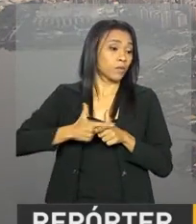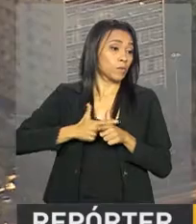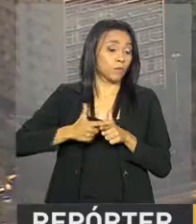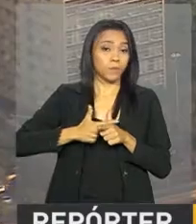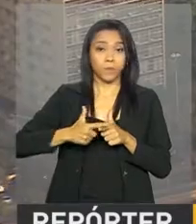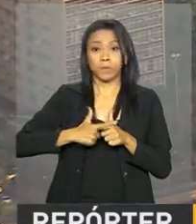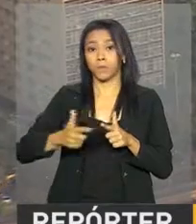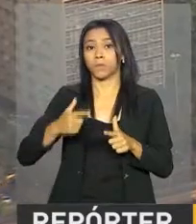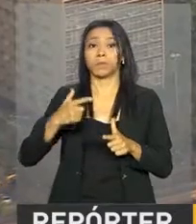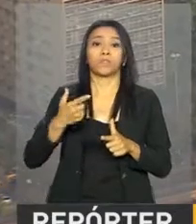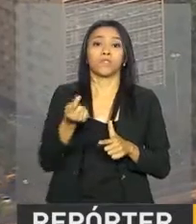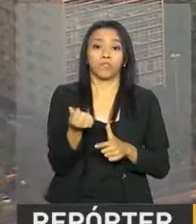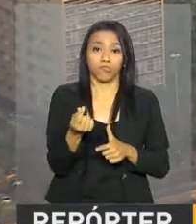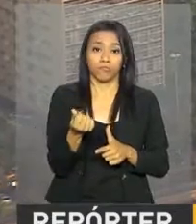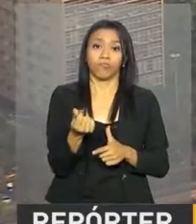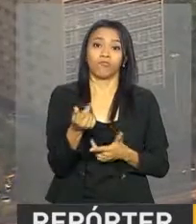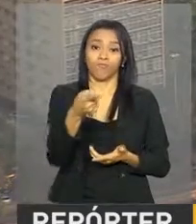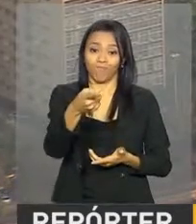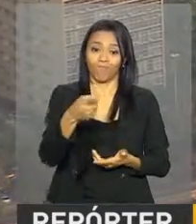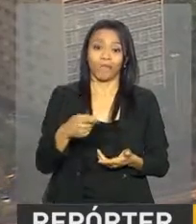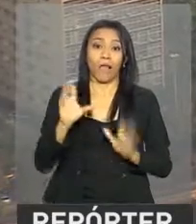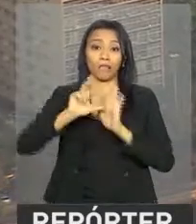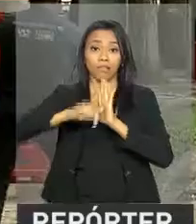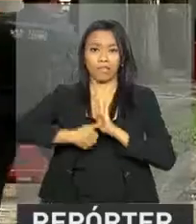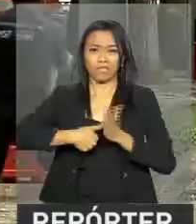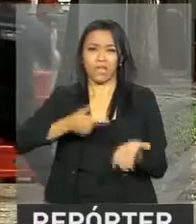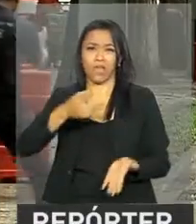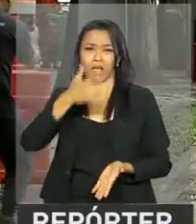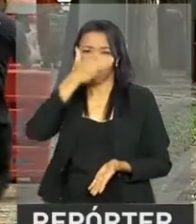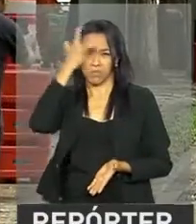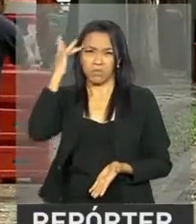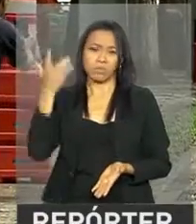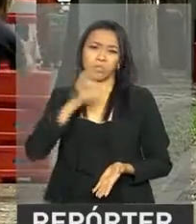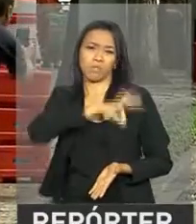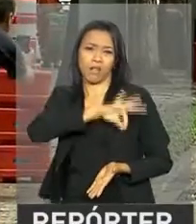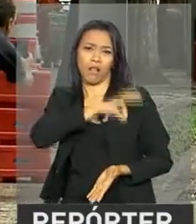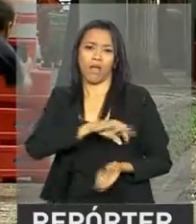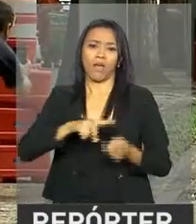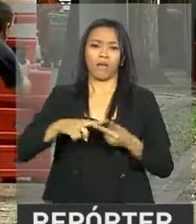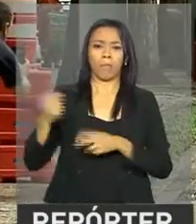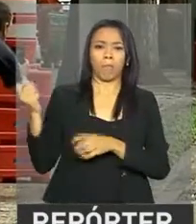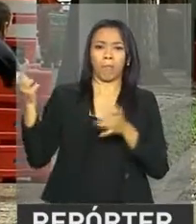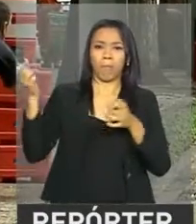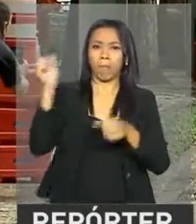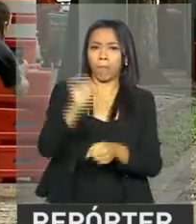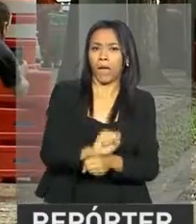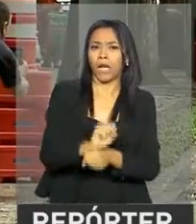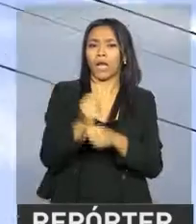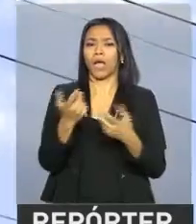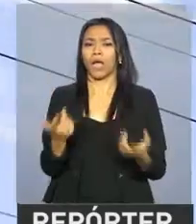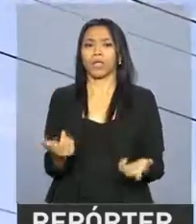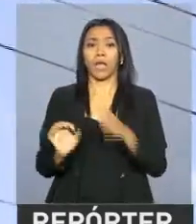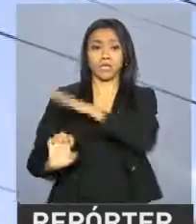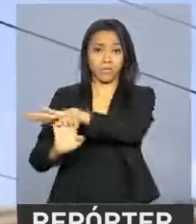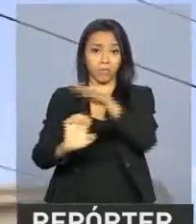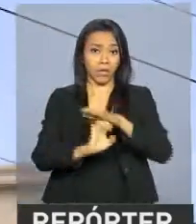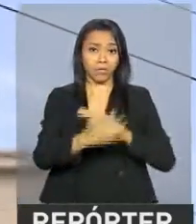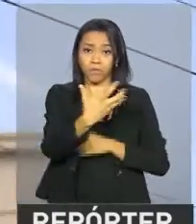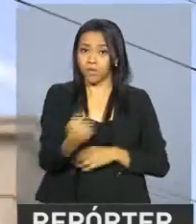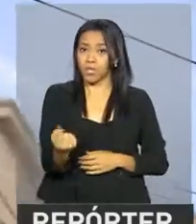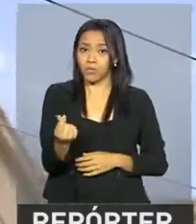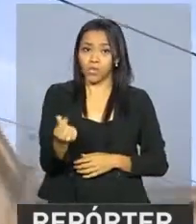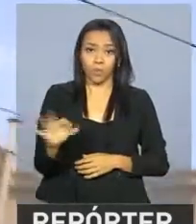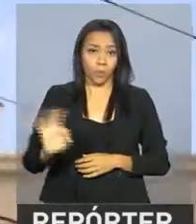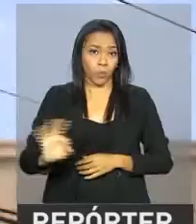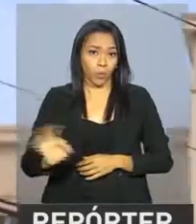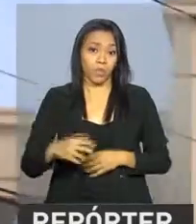financeira. Funcionários do estado estão com salários atrasados, obras estão paradas e fornecedores estão sem receber. A situação levou o